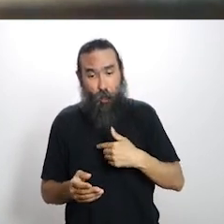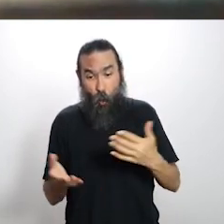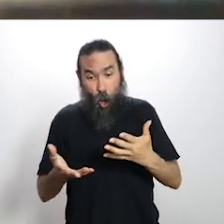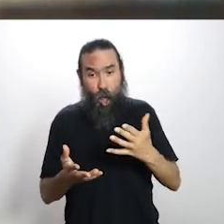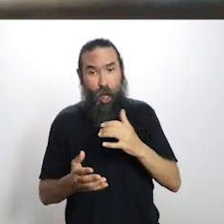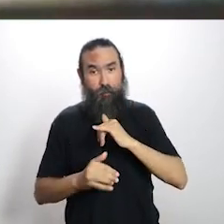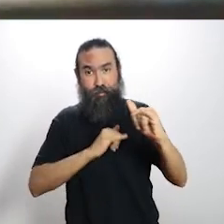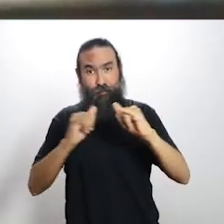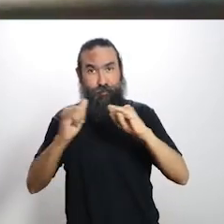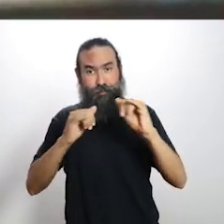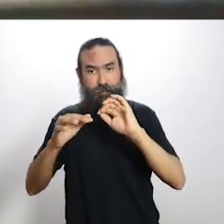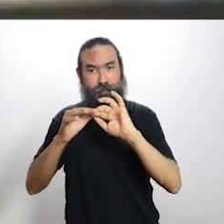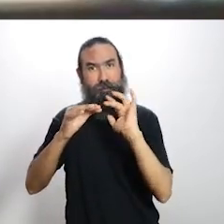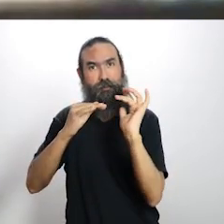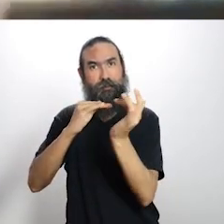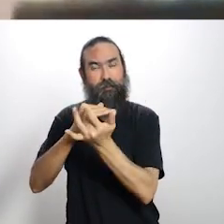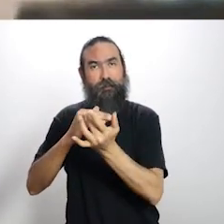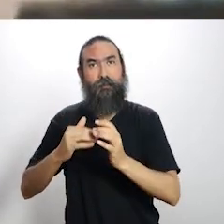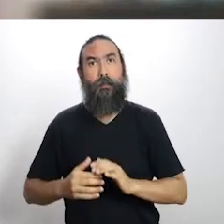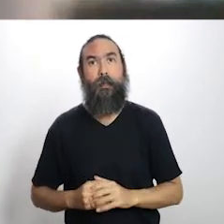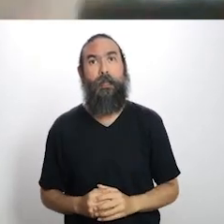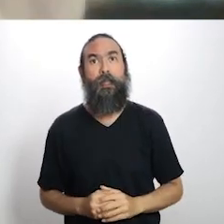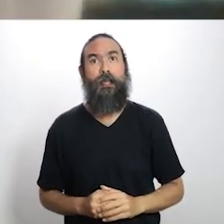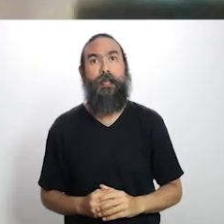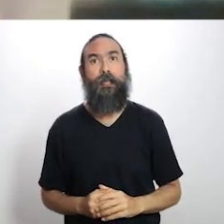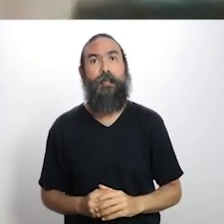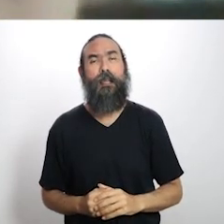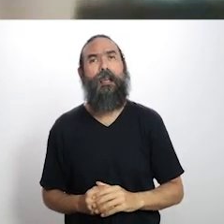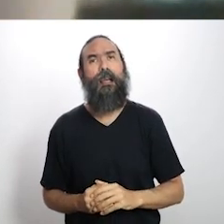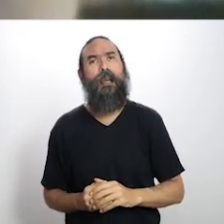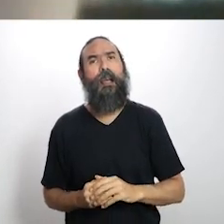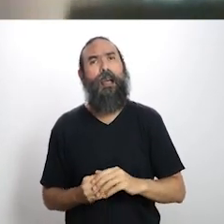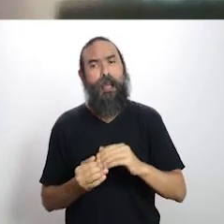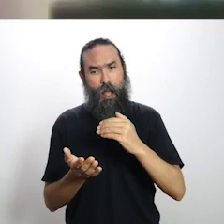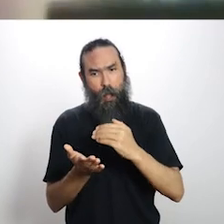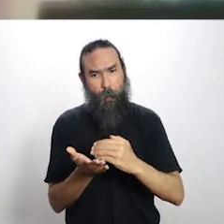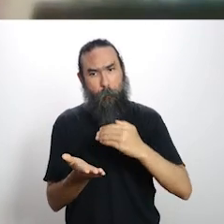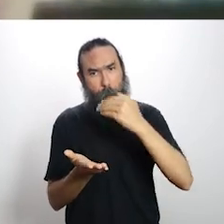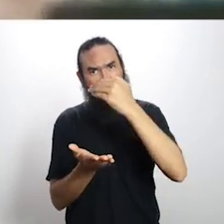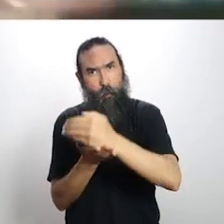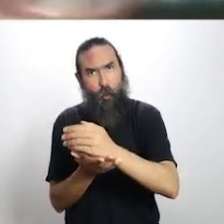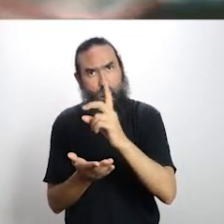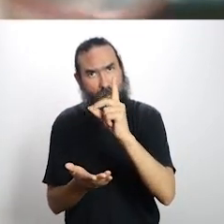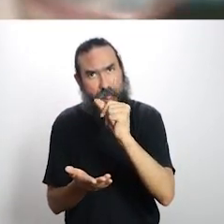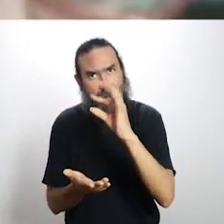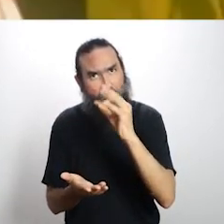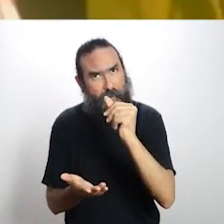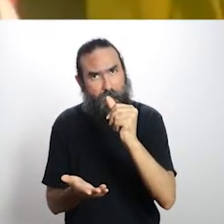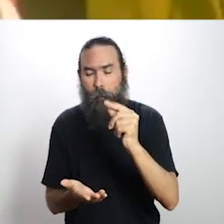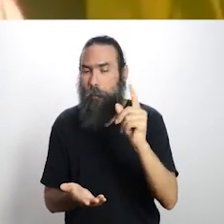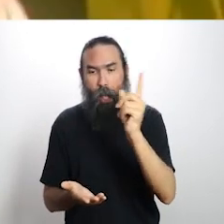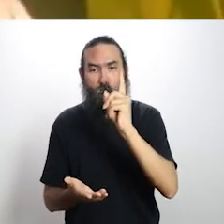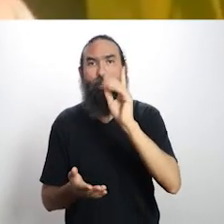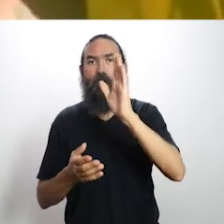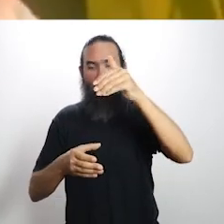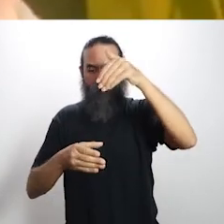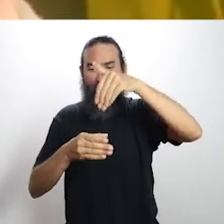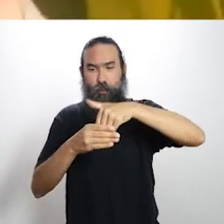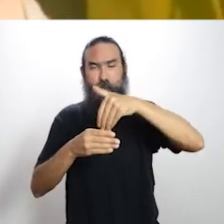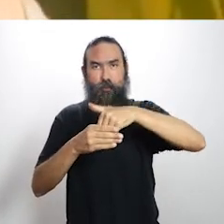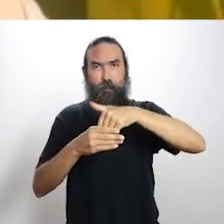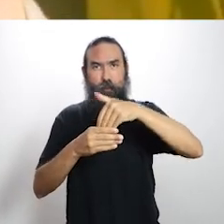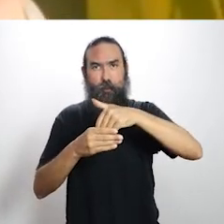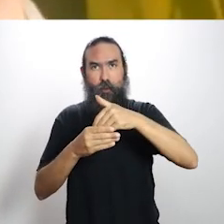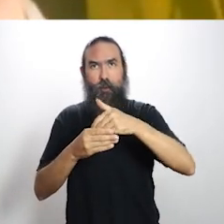original da medida provisória publicada no dia 29 do 6 só uma provocaçãozinha aqui também